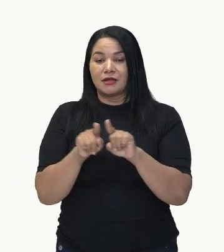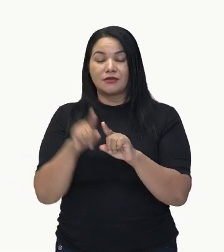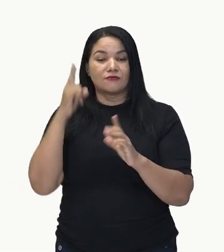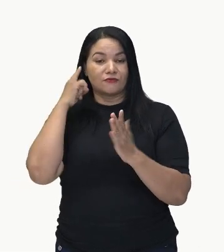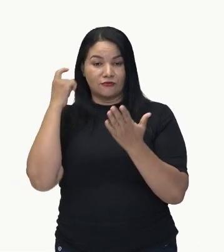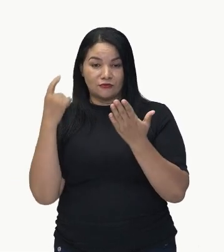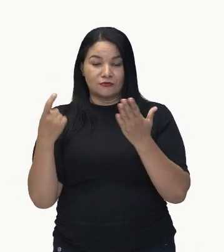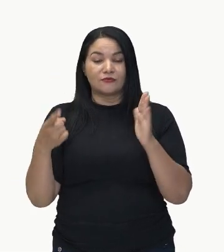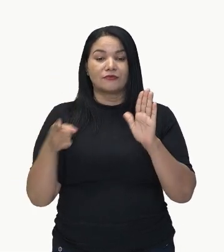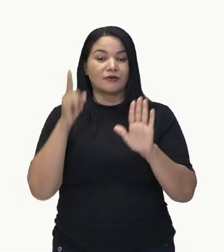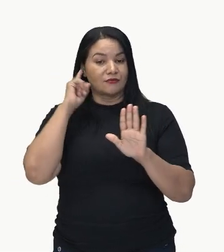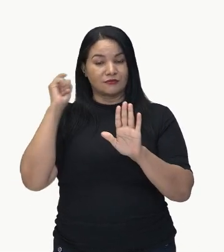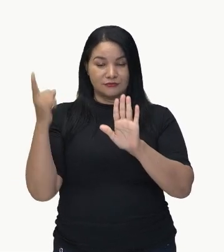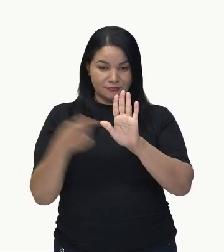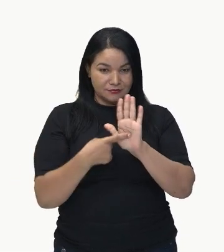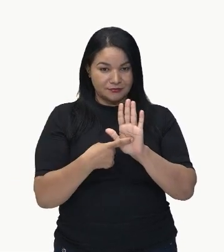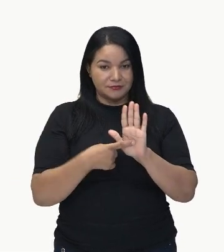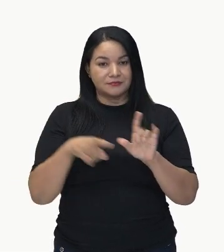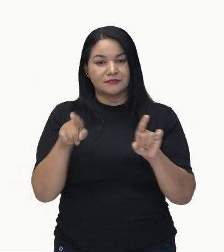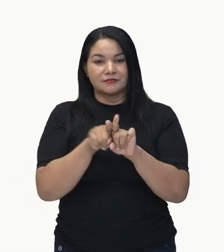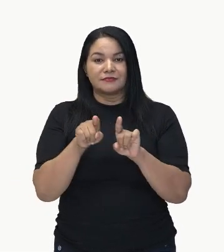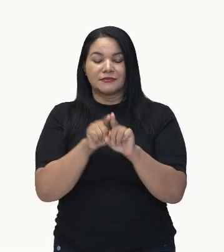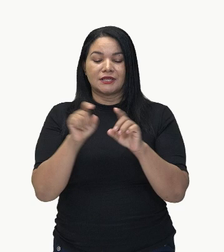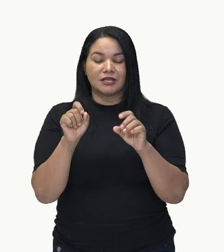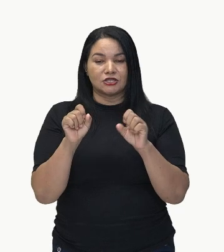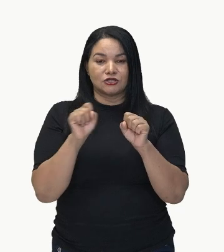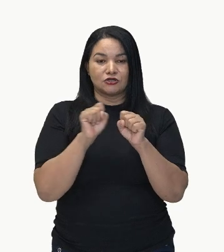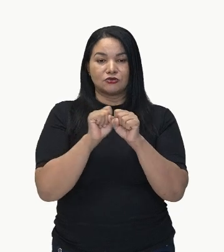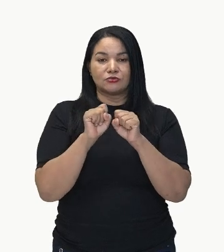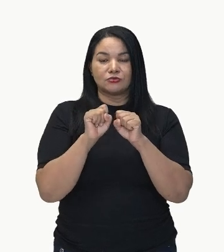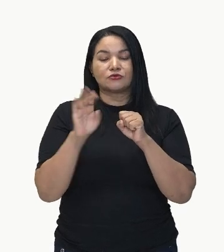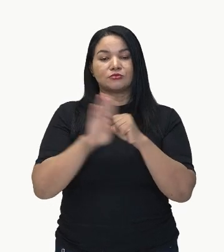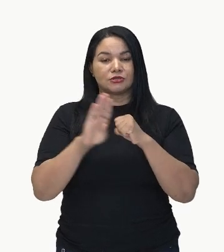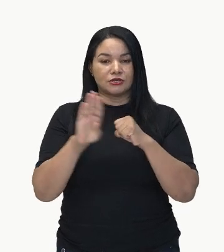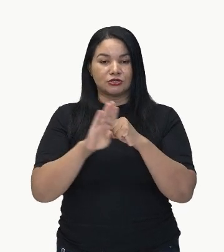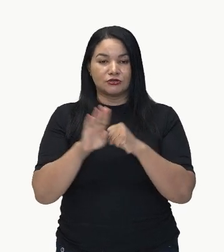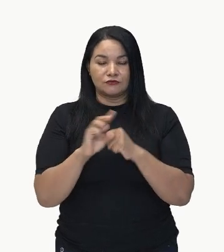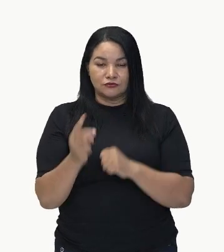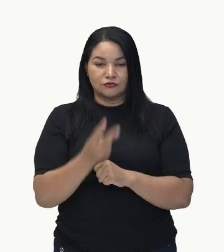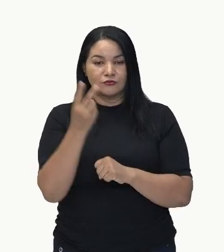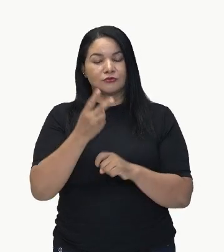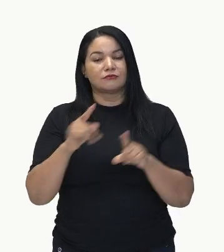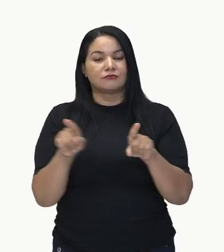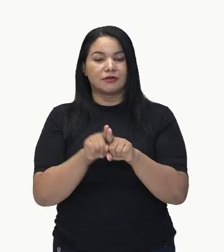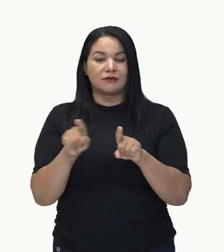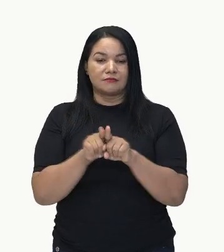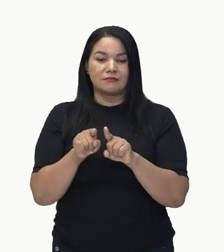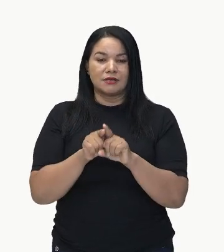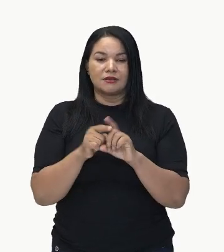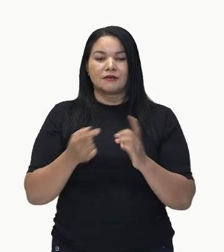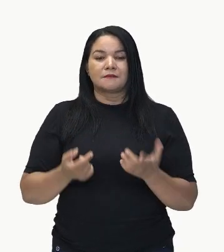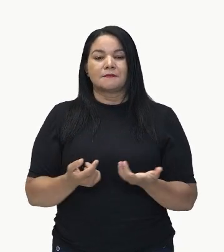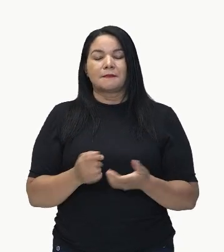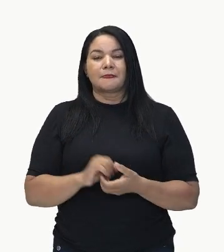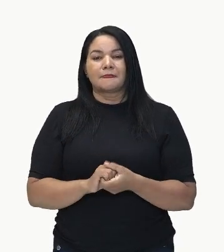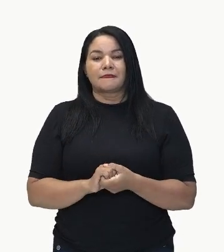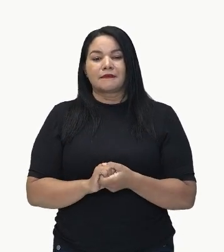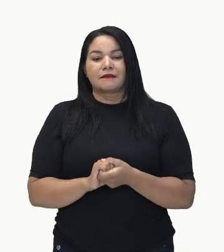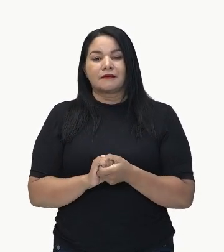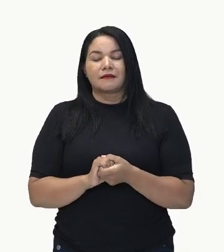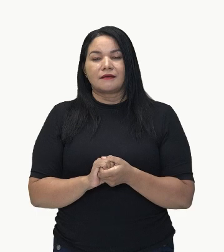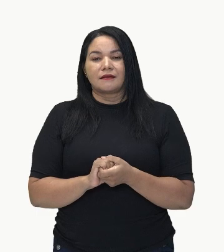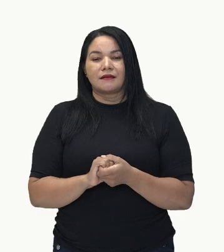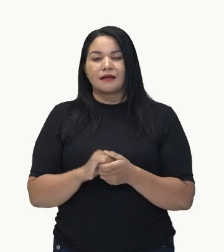um substantivo duplo? Aqui não é o caso de um substantivo duplo, mas a gente tem aqui essa construção, telegrafia sem fios, que era